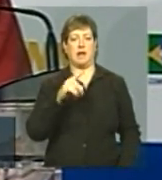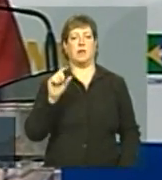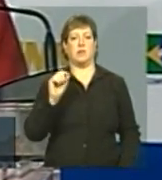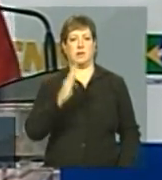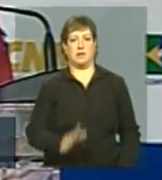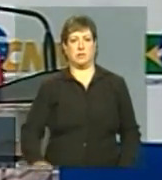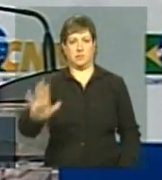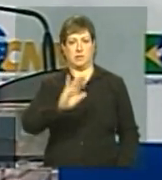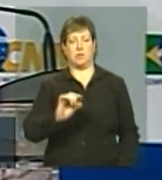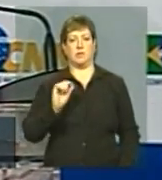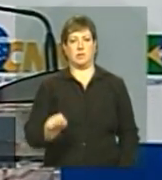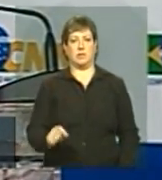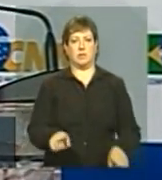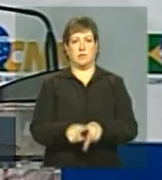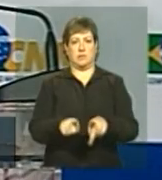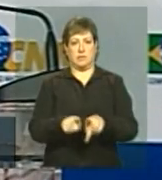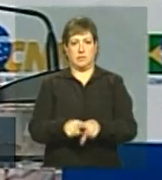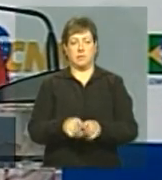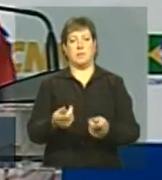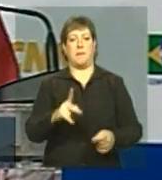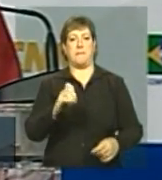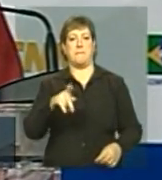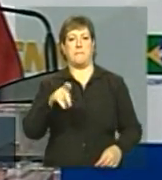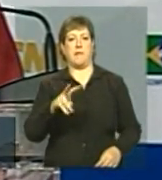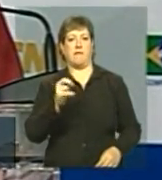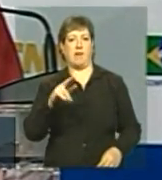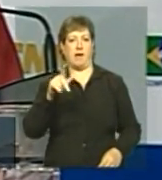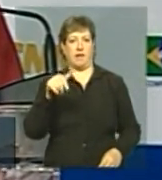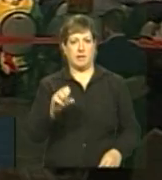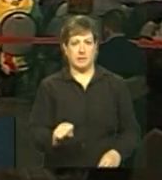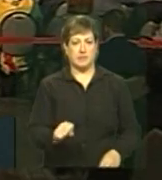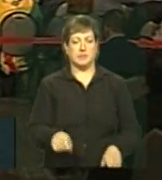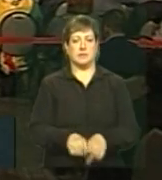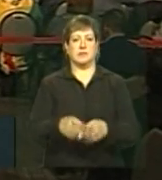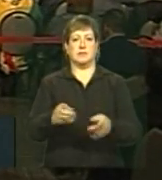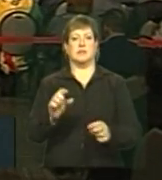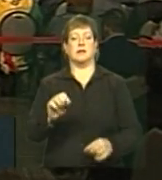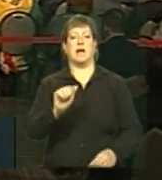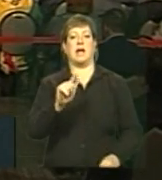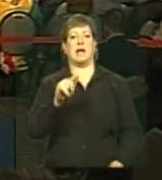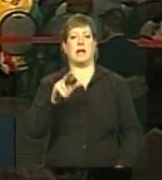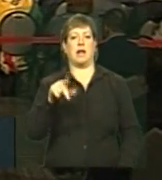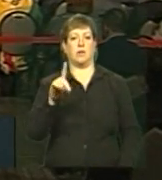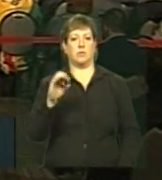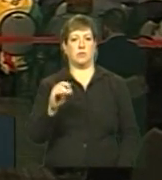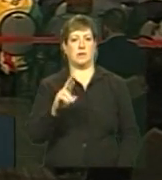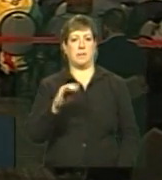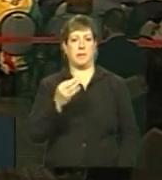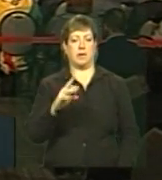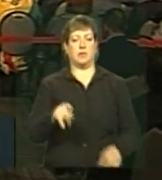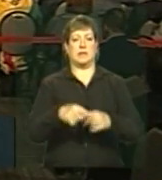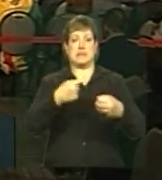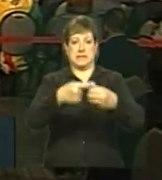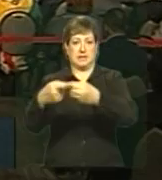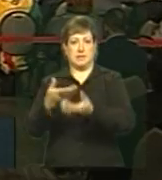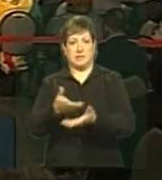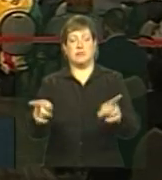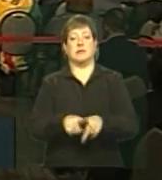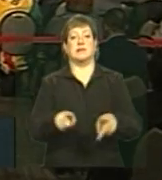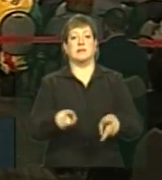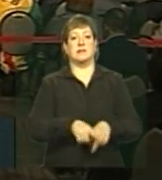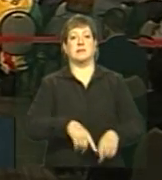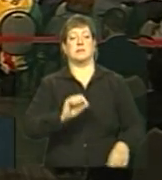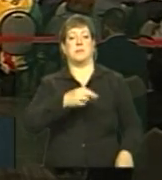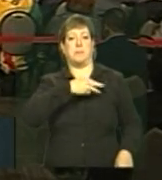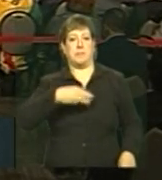Bezerra Coelho, o ministro Pepe Vargas, do Desenvolvimento Agrário, Aguinaldo Ribeiro, das Cidades, Marcelo Crivella, da